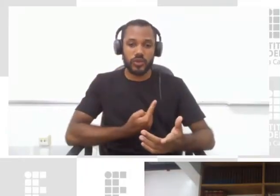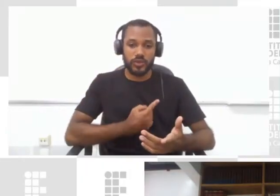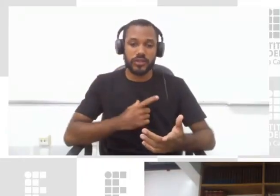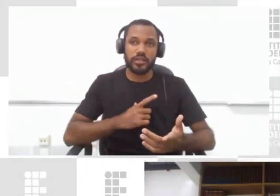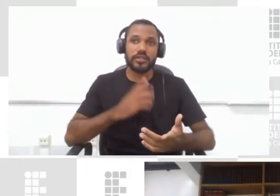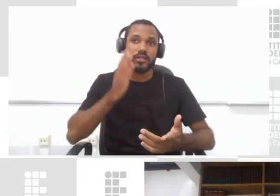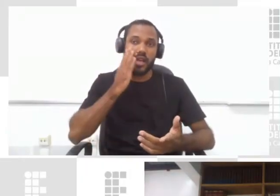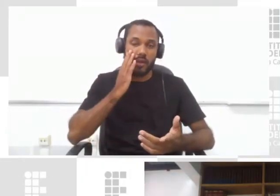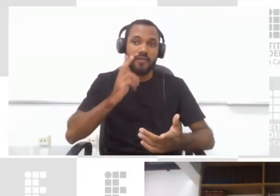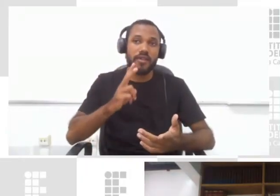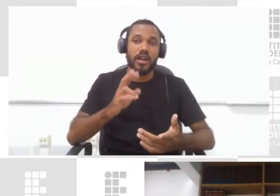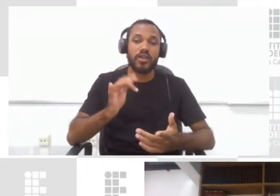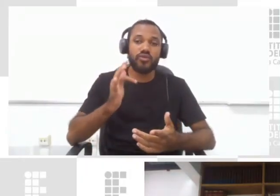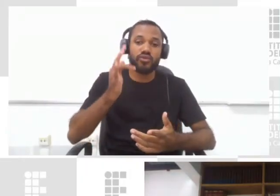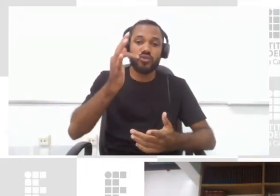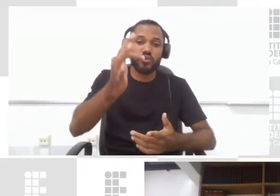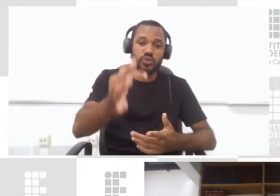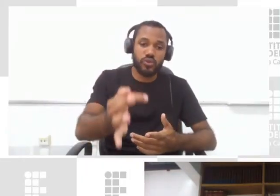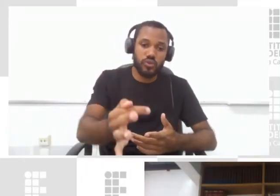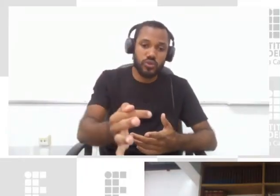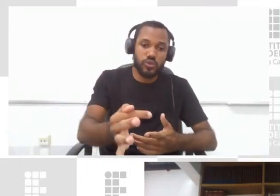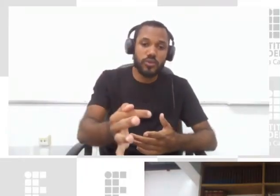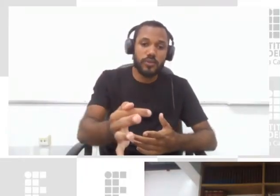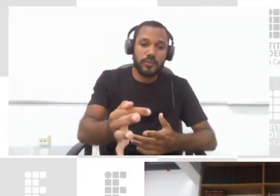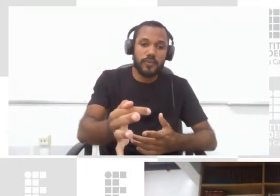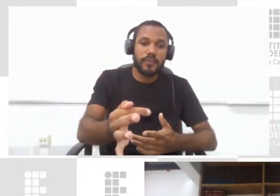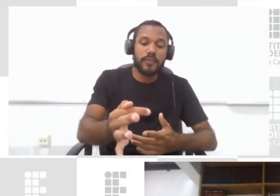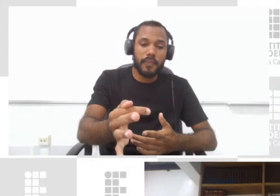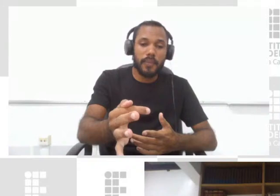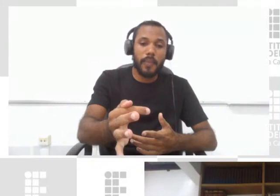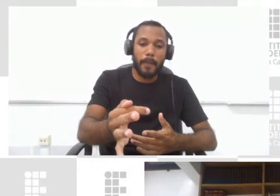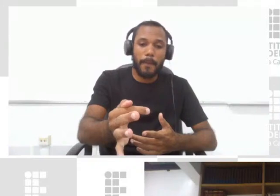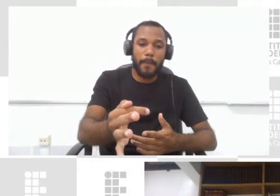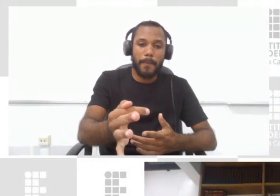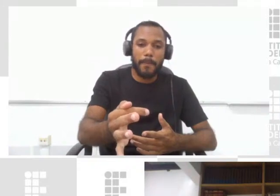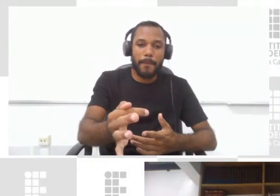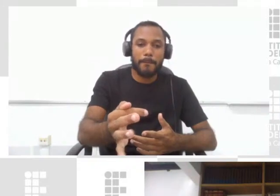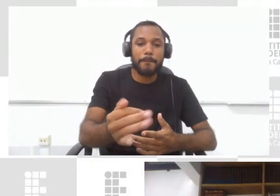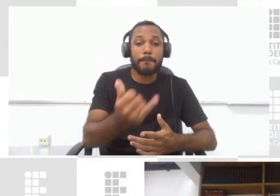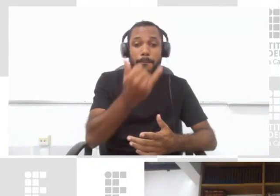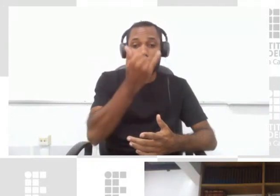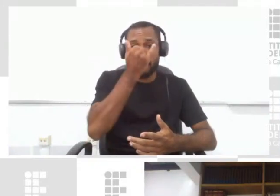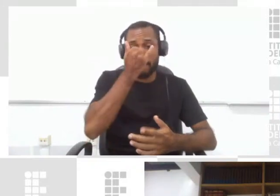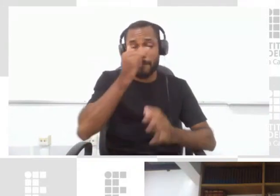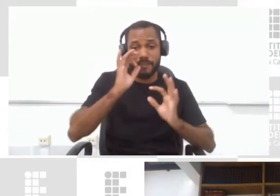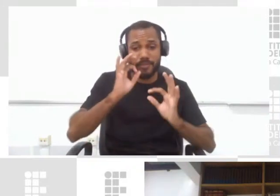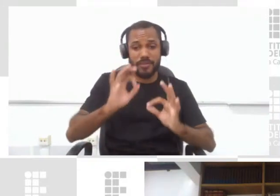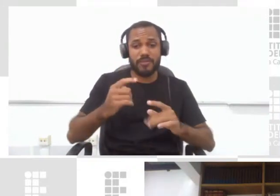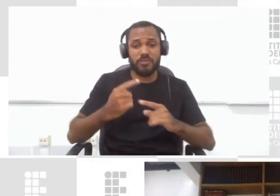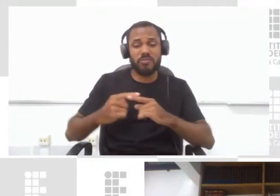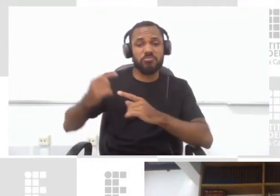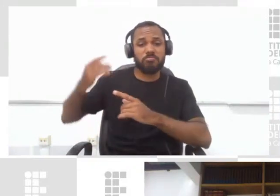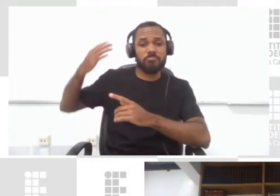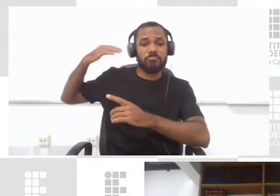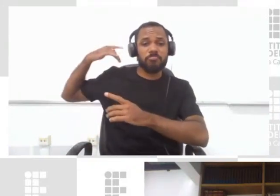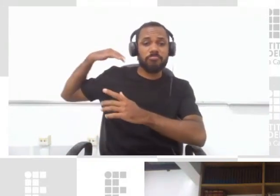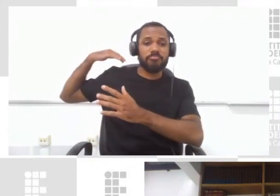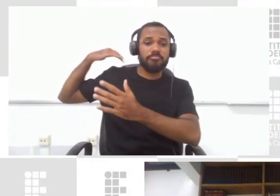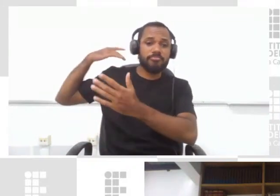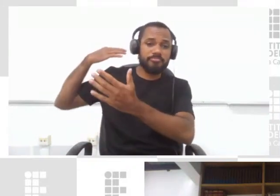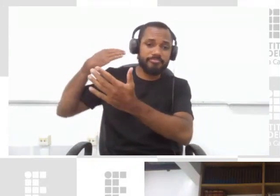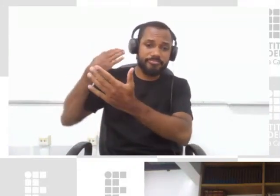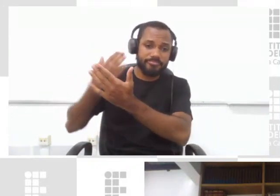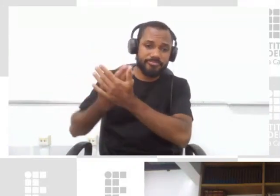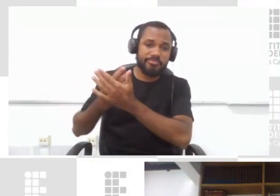já nós estamos diante, a conta chegou, né? O banquete foi